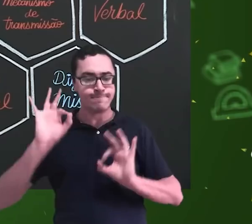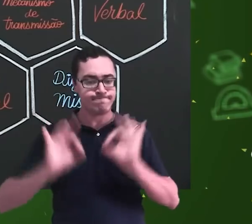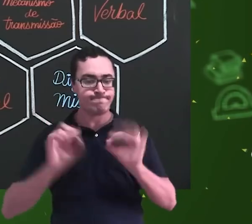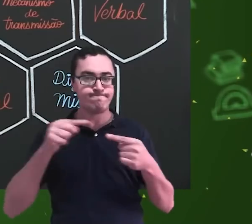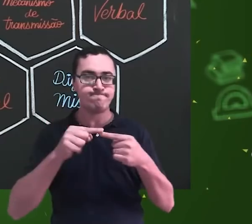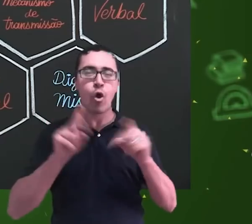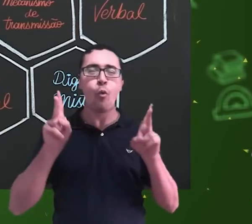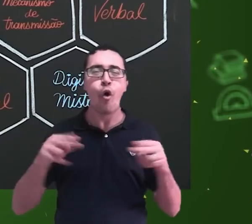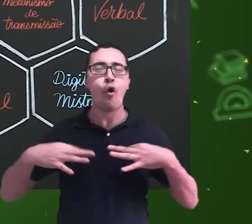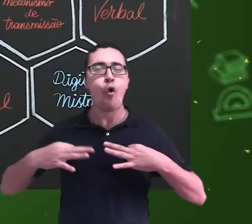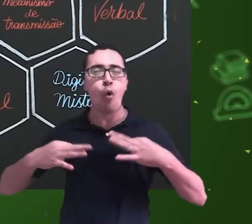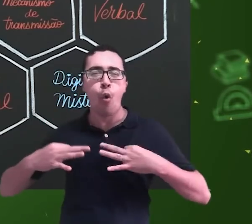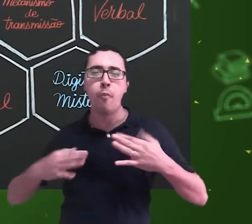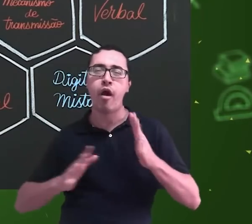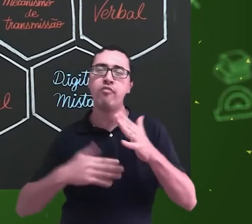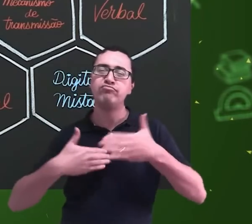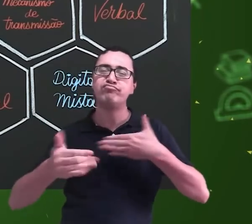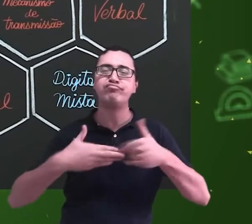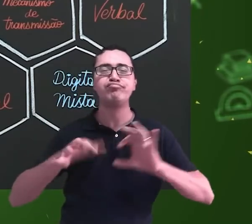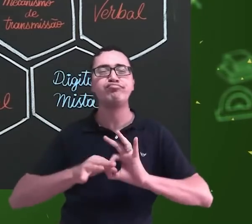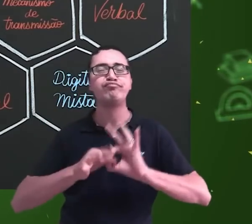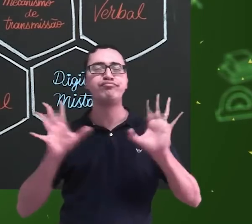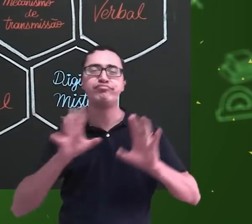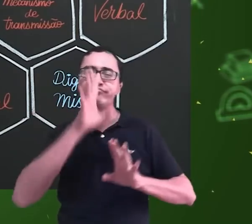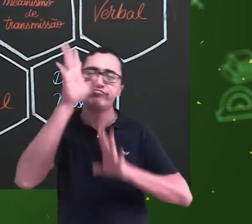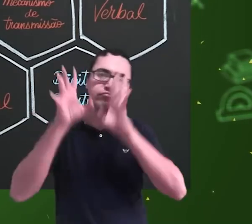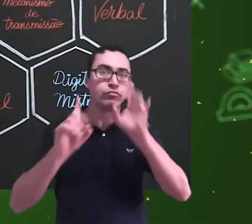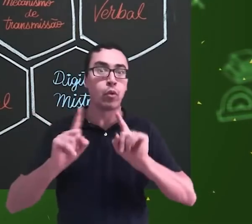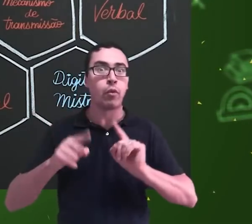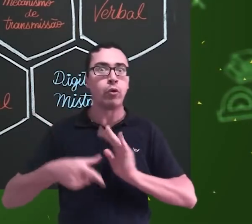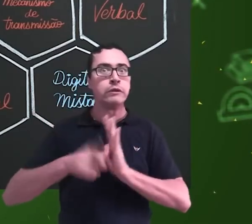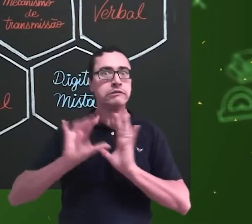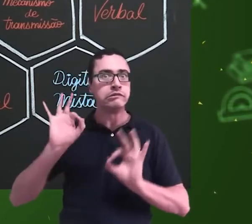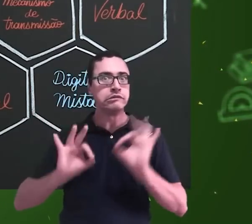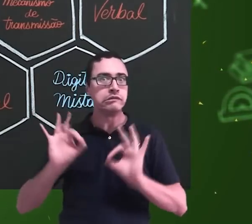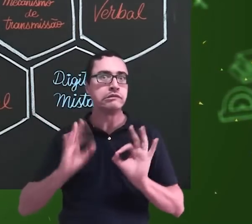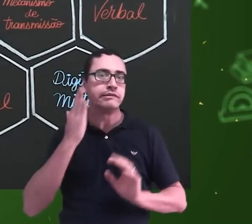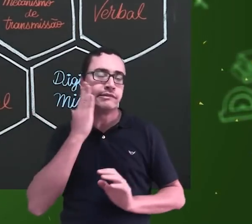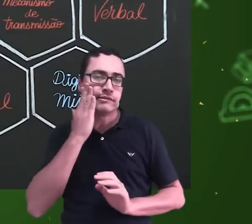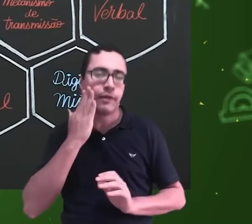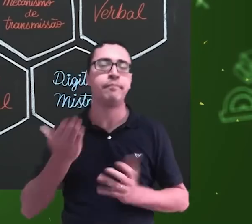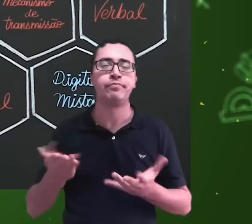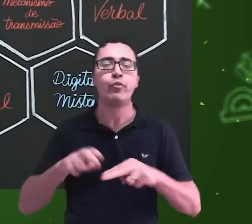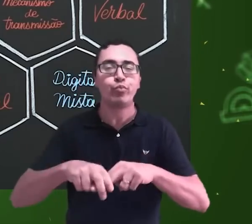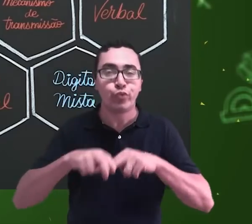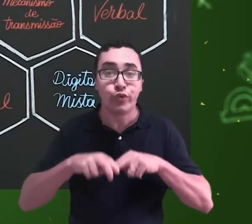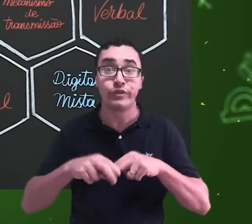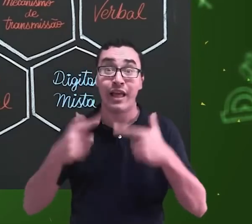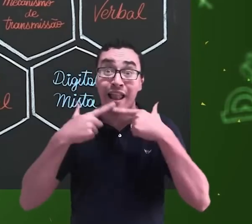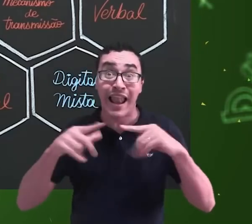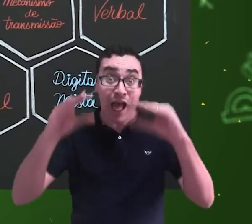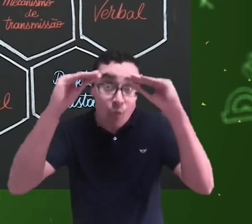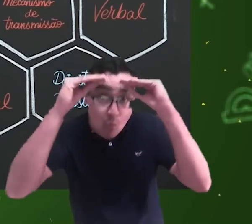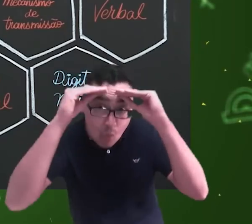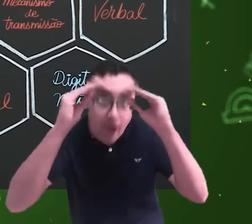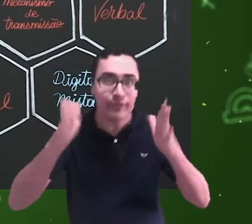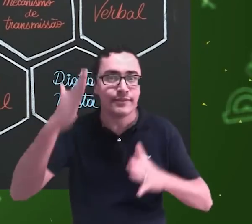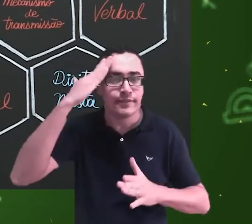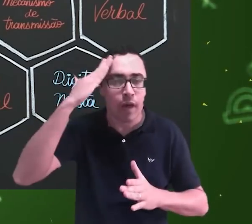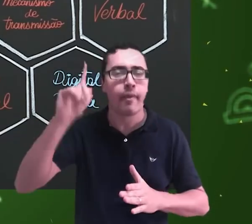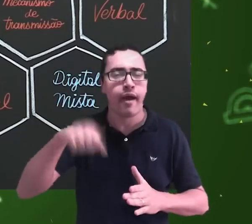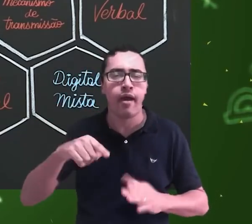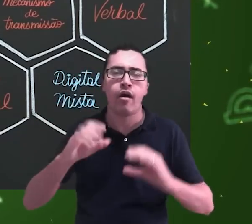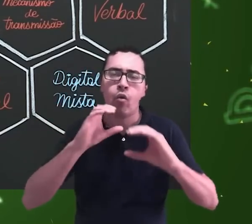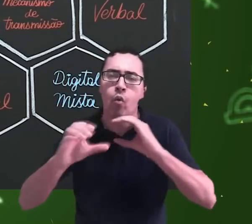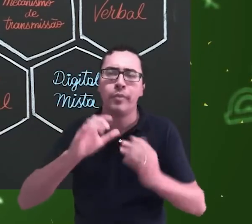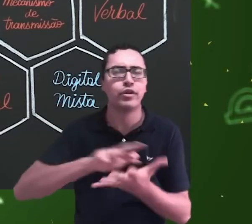a língua adequada. Então, pensa comigo. A partir de agora, quando você ouvir falar em linguagem, é toda e qualquer forma de comunicação.